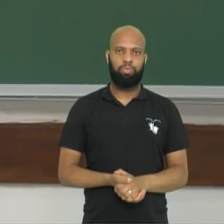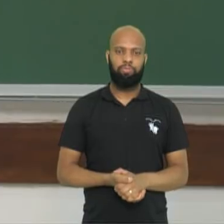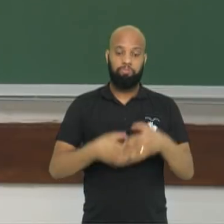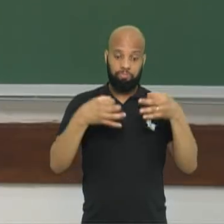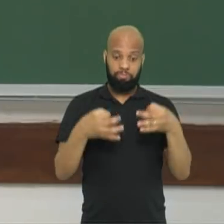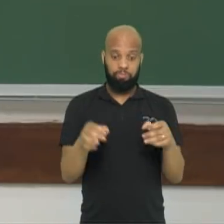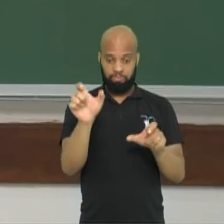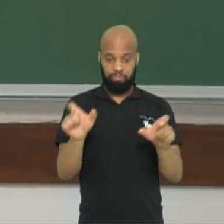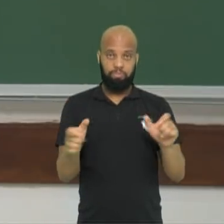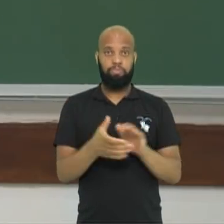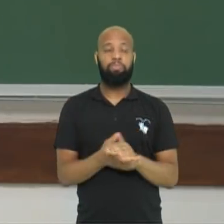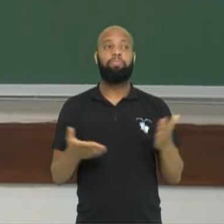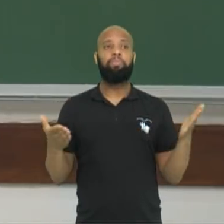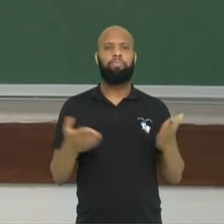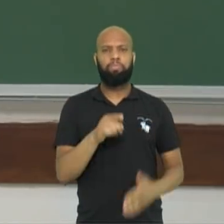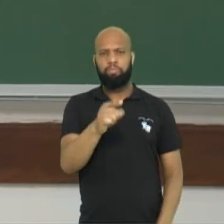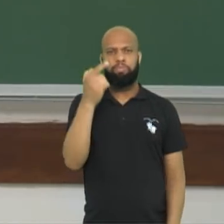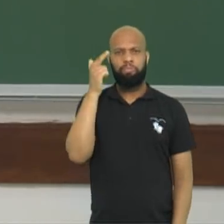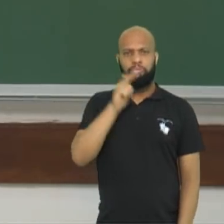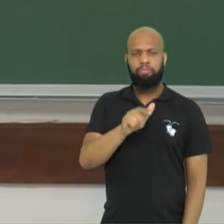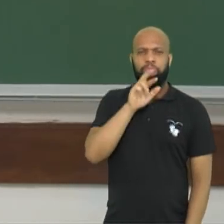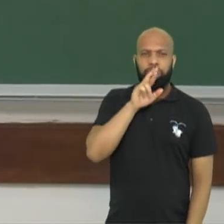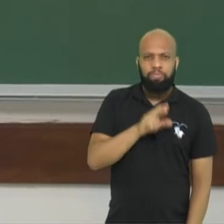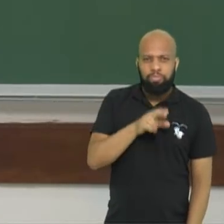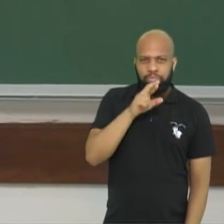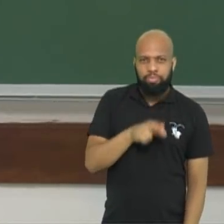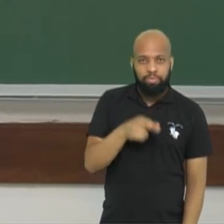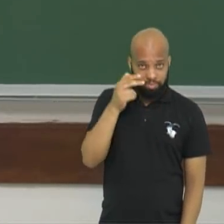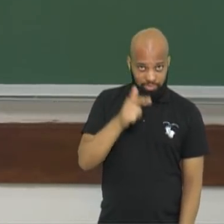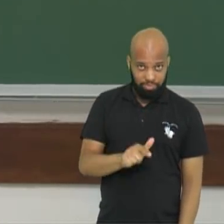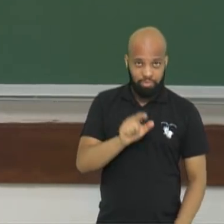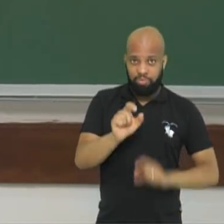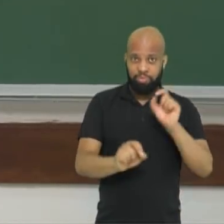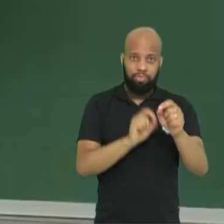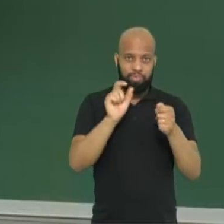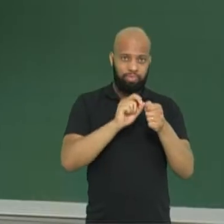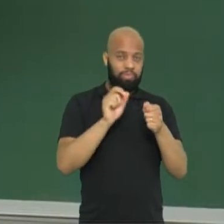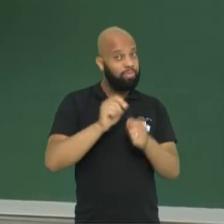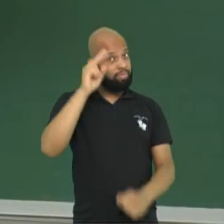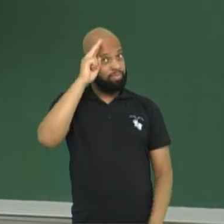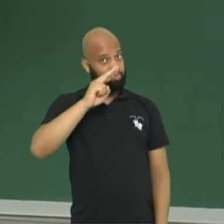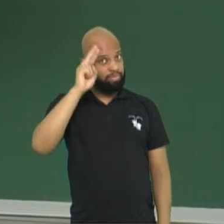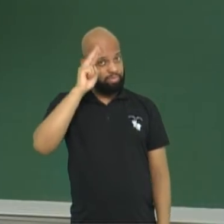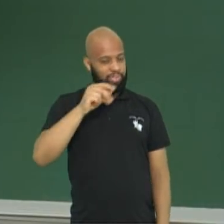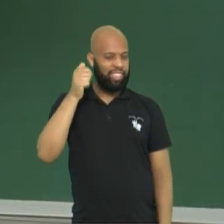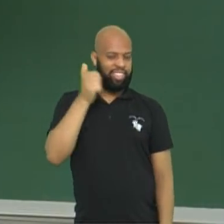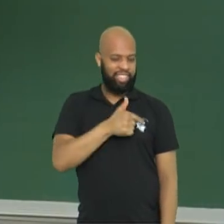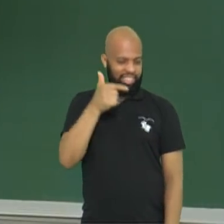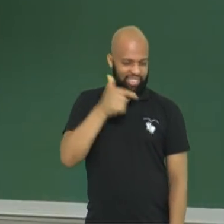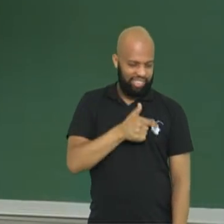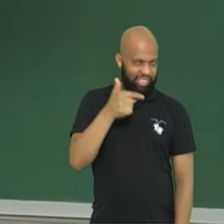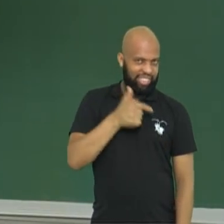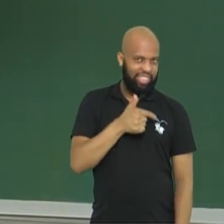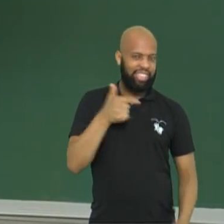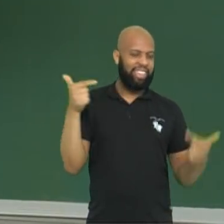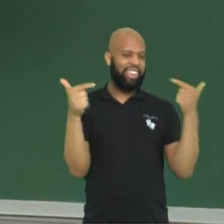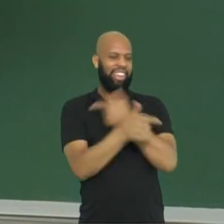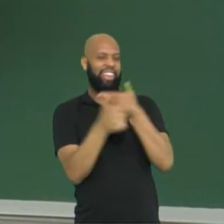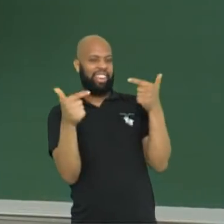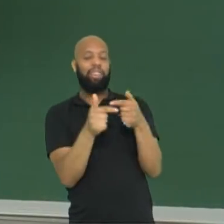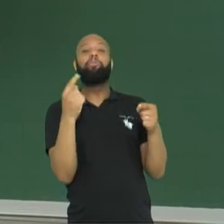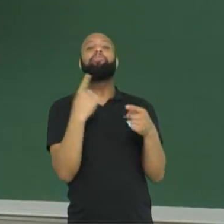Certo, pessoal? Então, você conseguiu aí responder, né? O que torna essa história, né, engraçada?